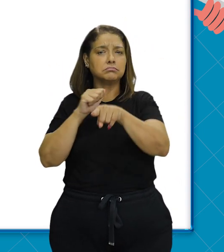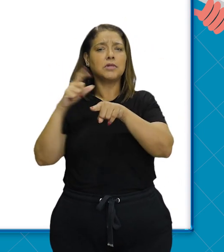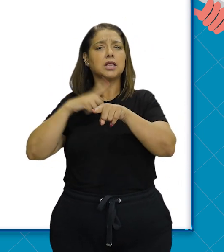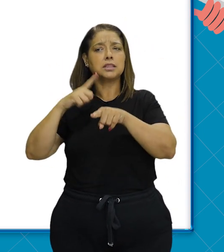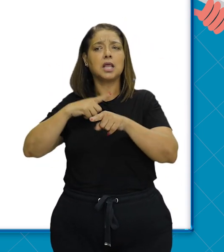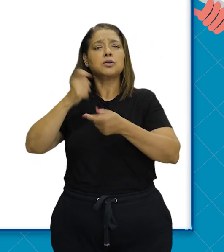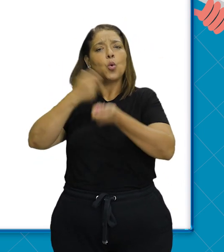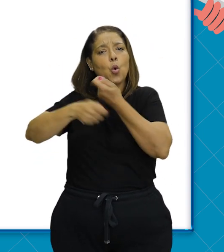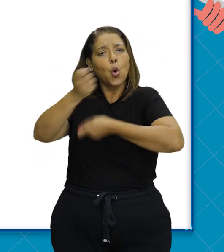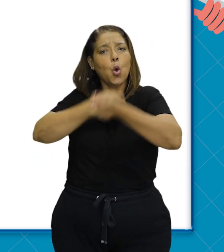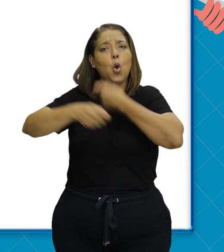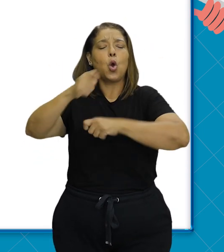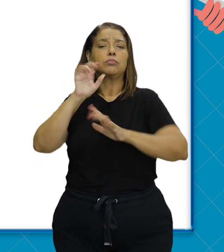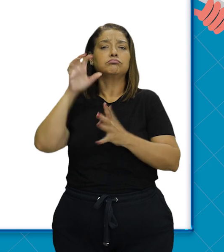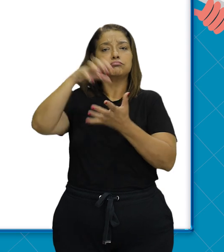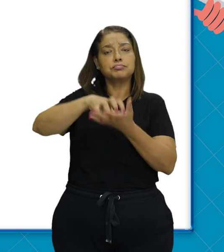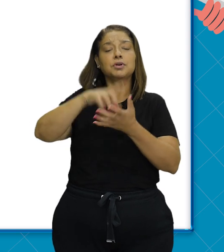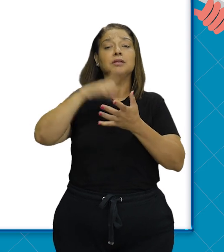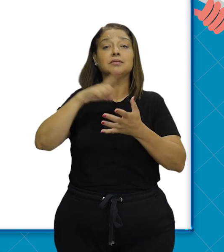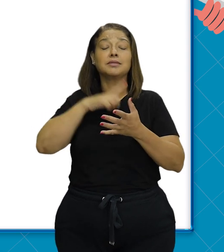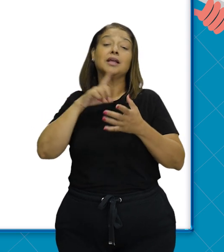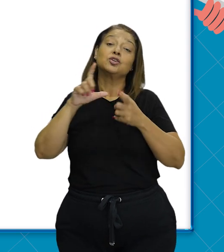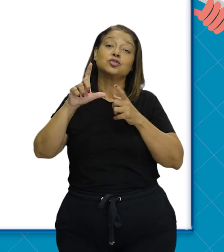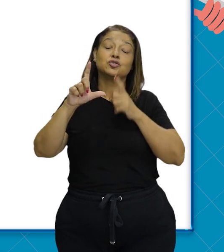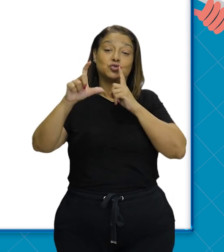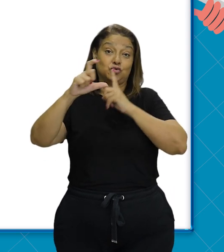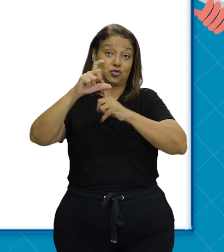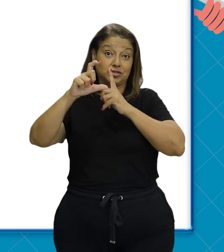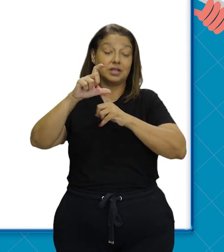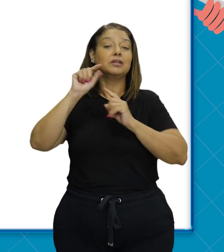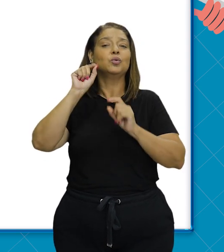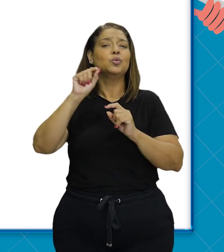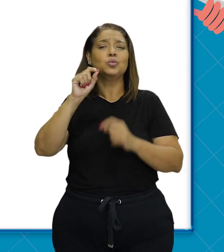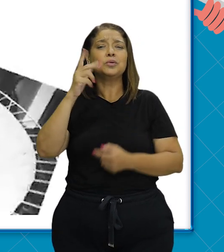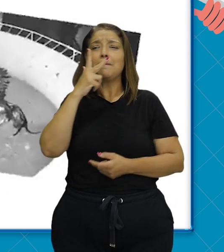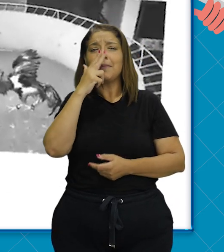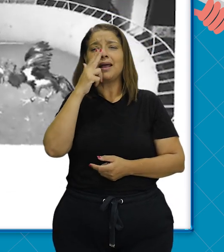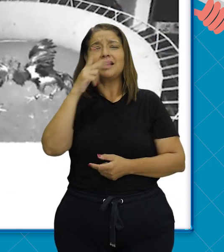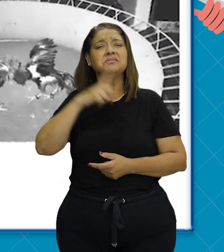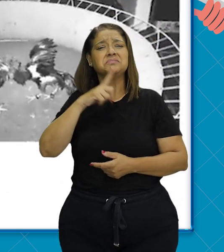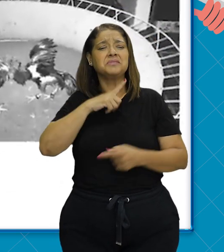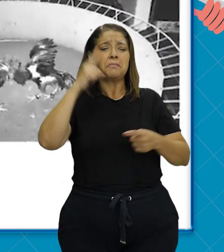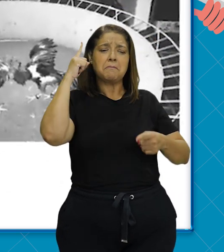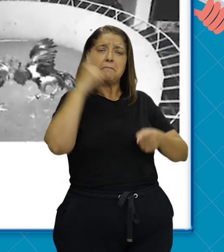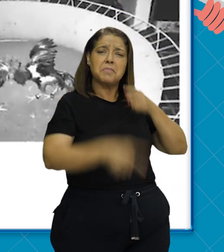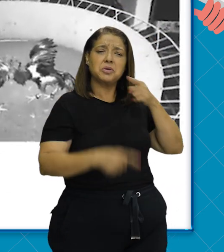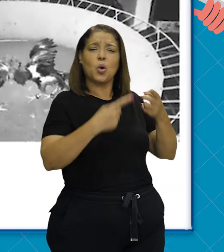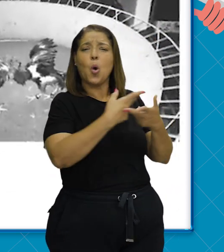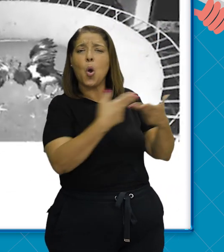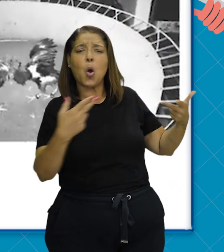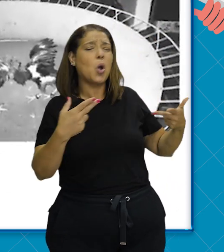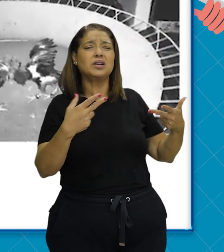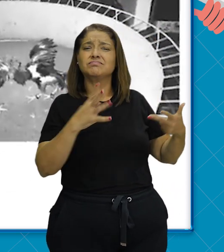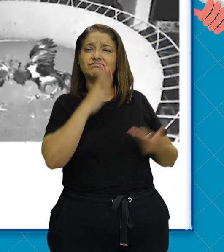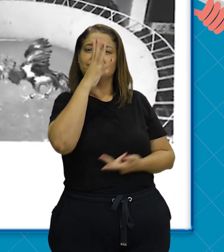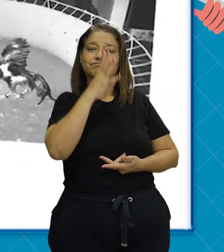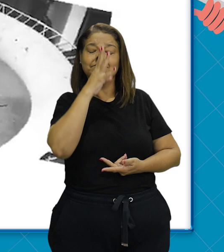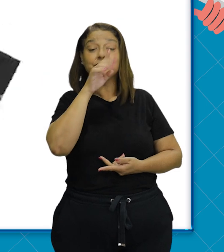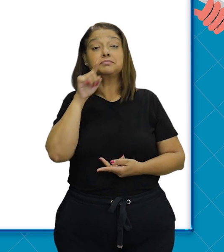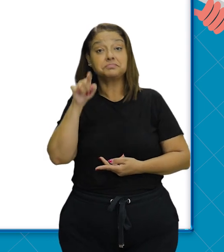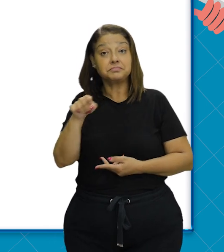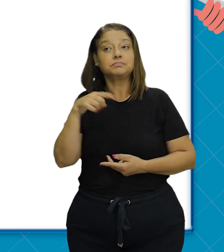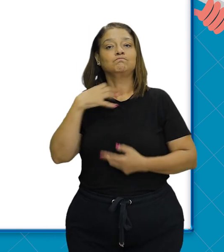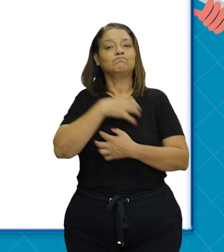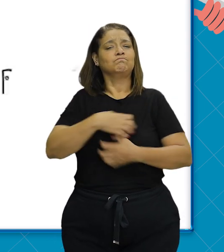econômicas com países do bloco socialista e lançou umas leis sem sentido nenhum, como a proibição das rinhas de galo. Essas